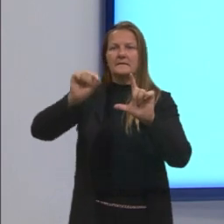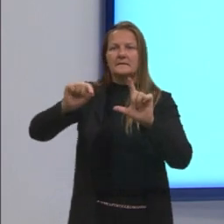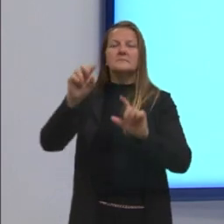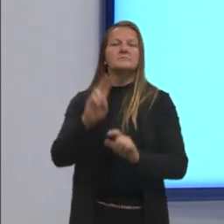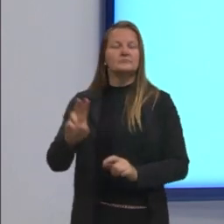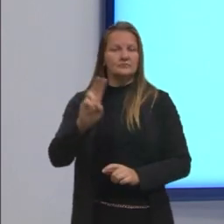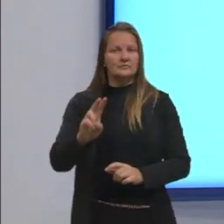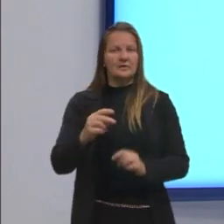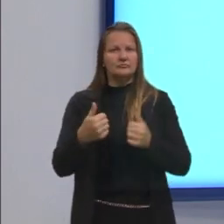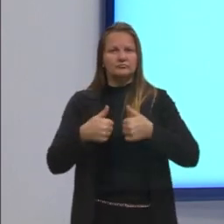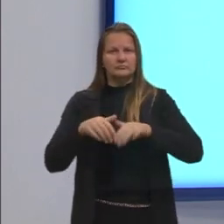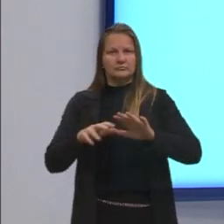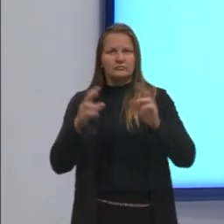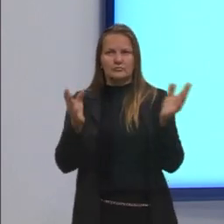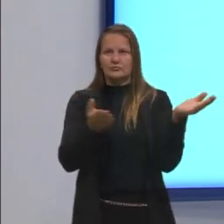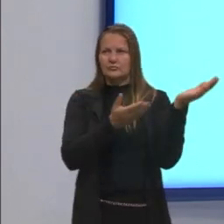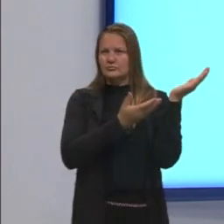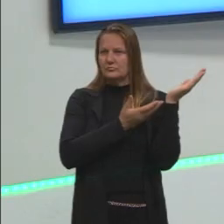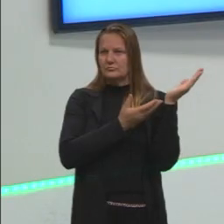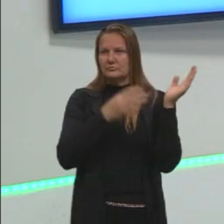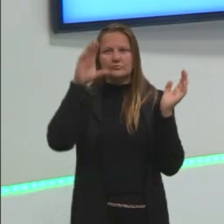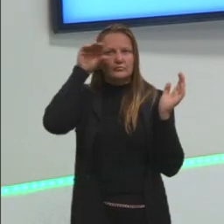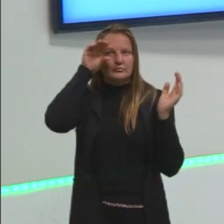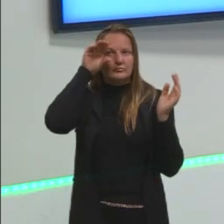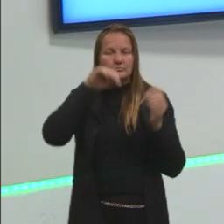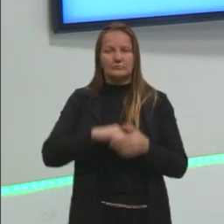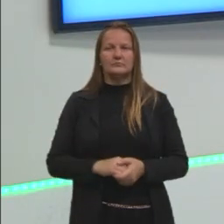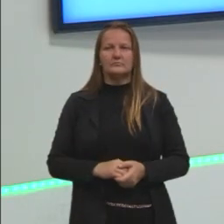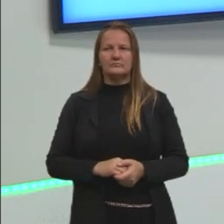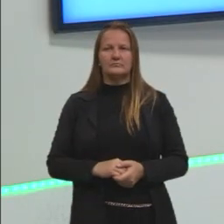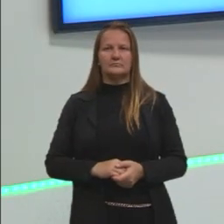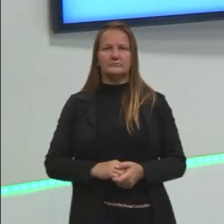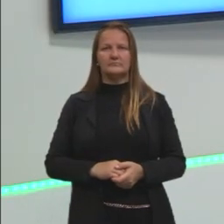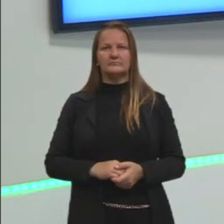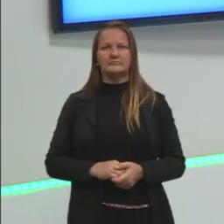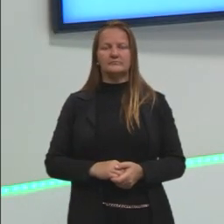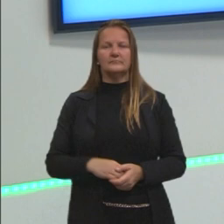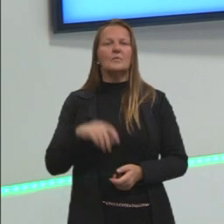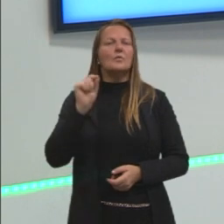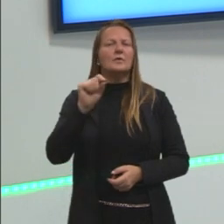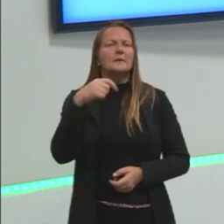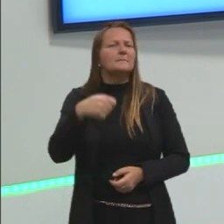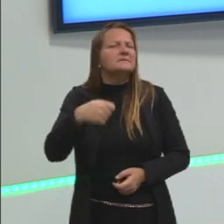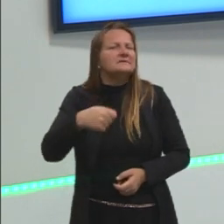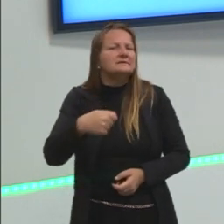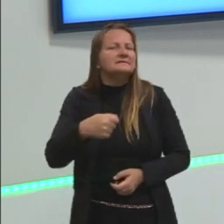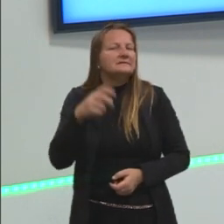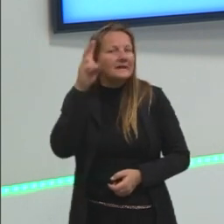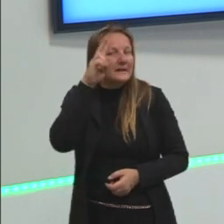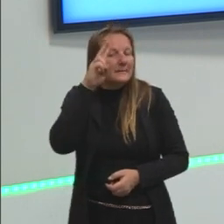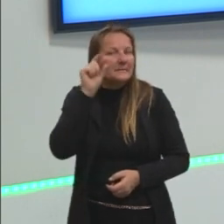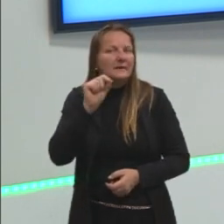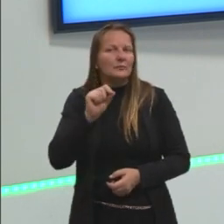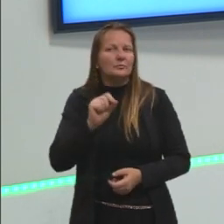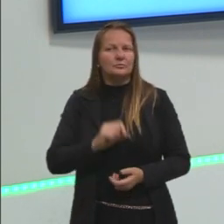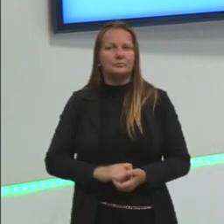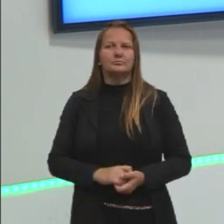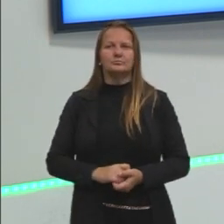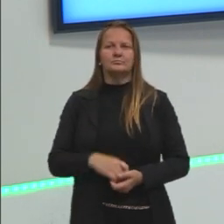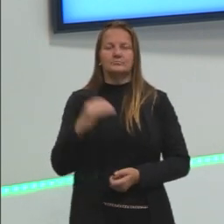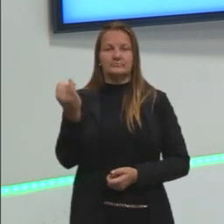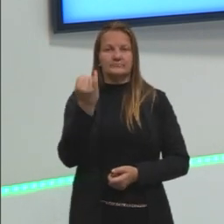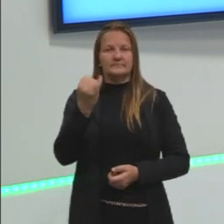para resolver chegar na expressão correta O que que vocês precisam lembrar gente quando